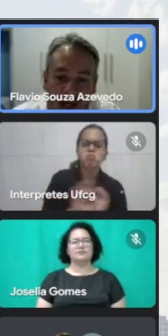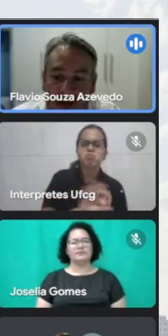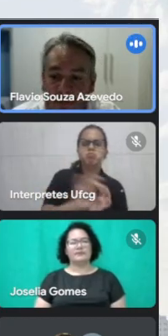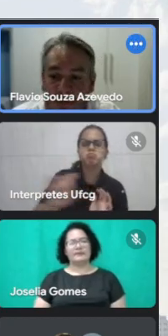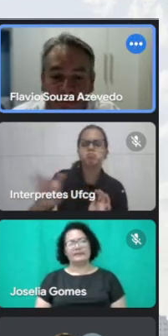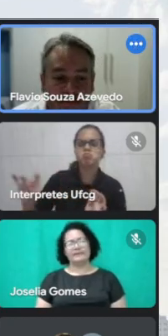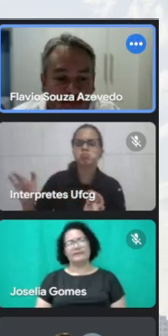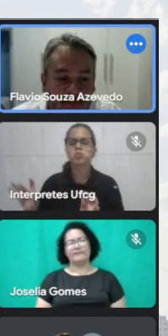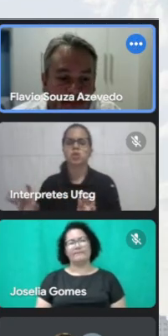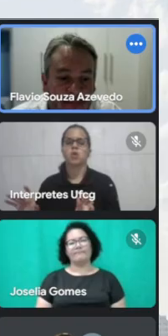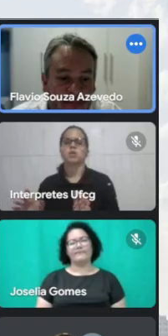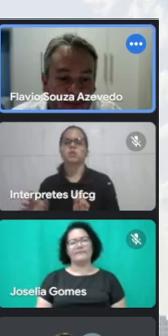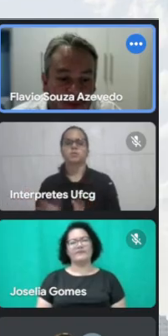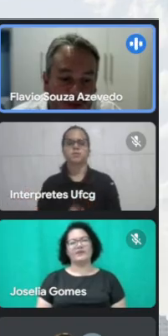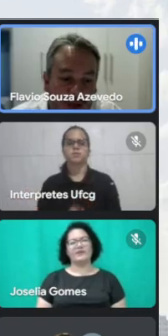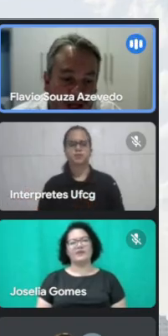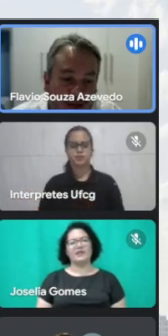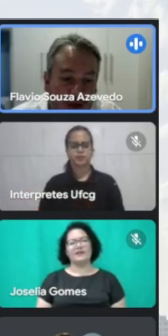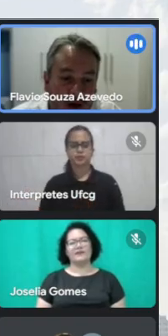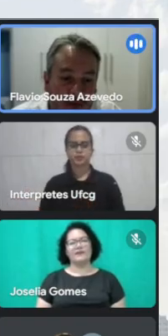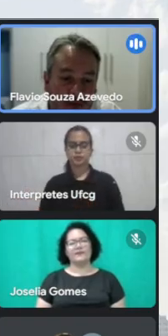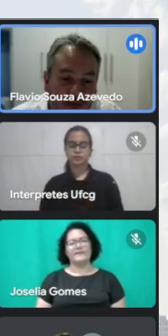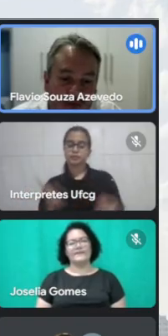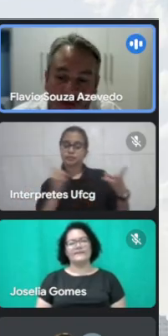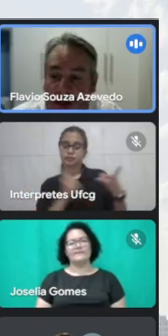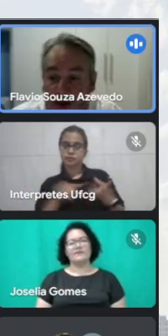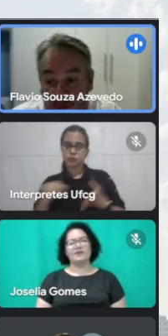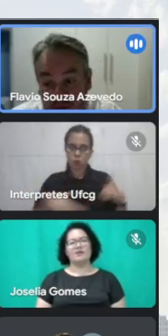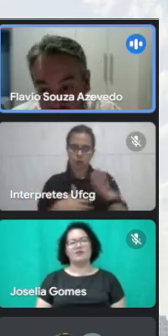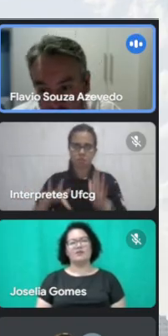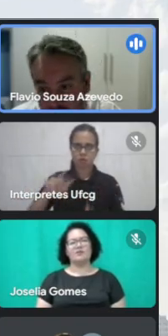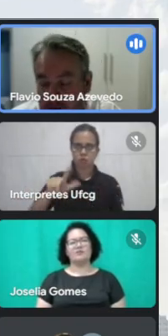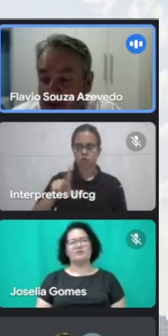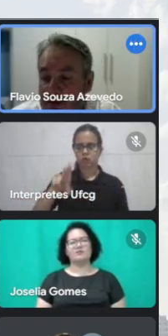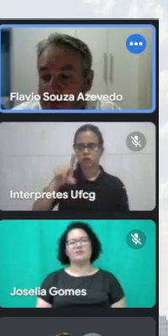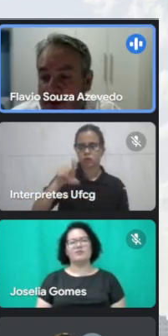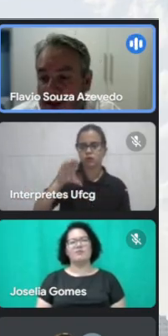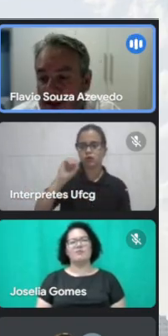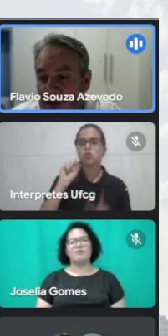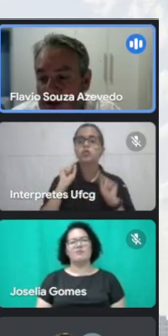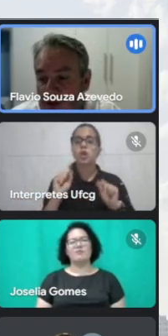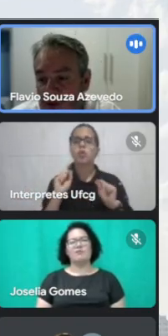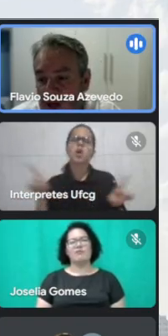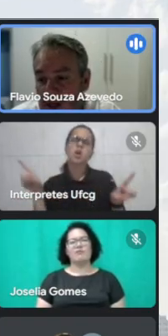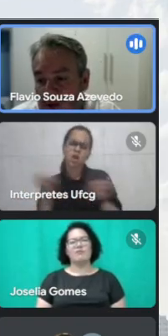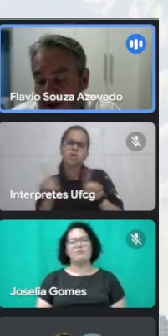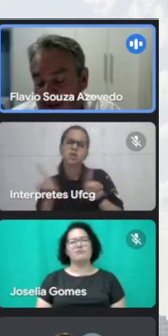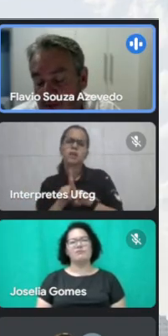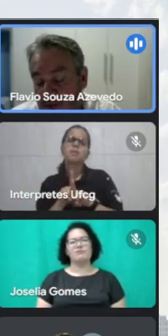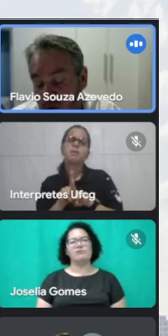de alagado. Por outro lado, né, o caminho de fluxo é como se fosse também uma